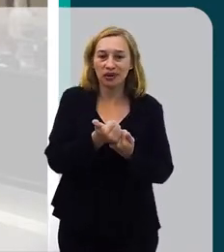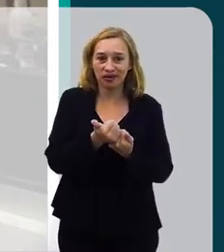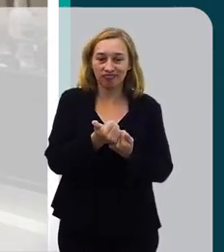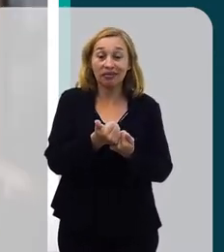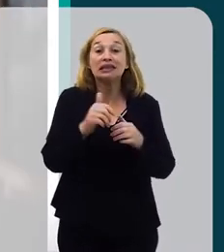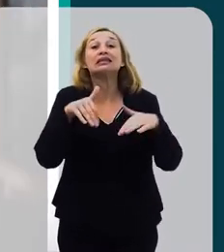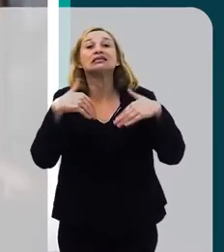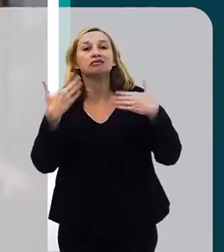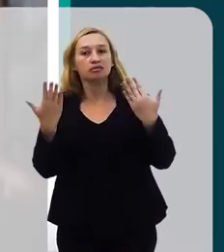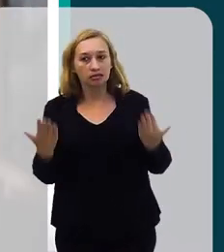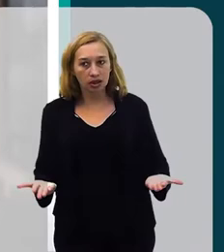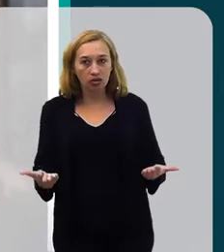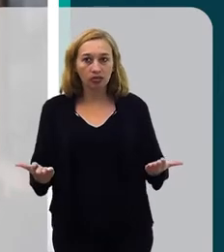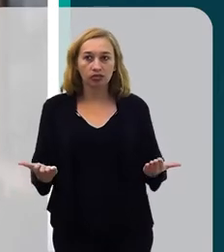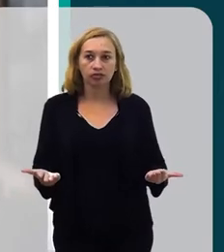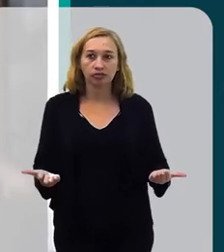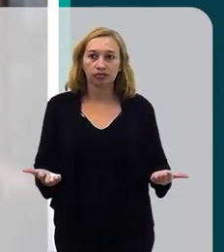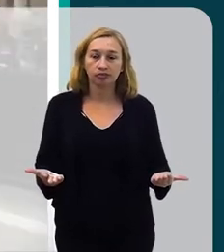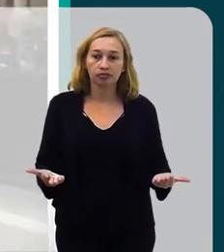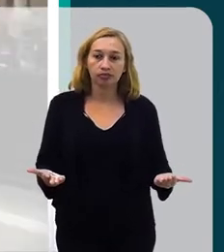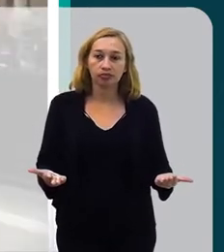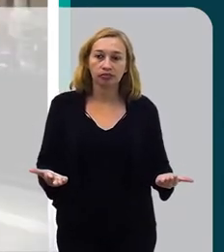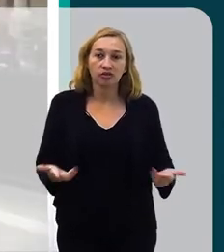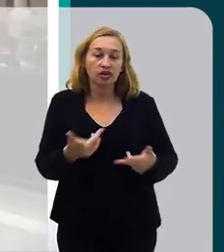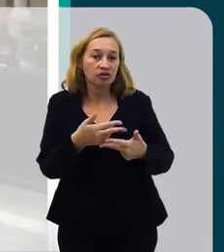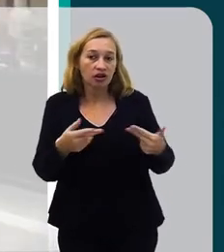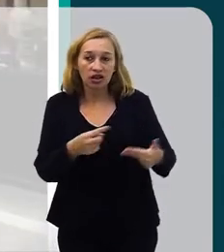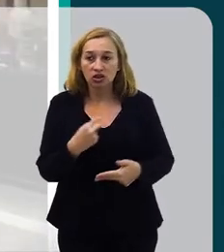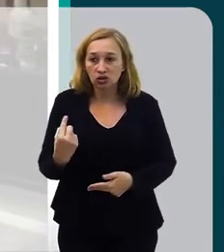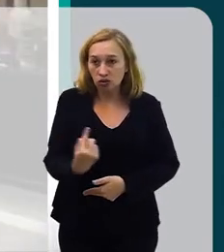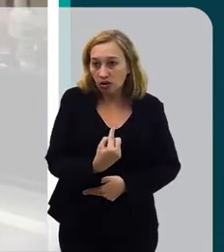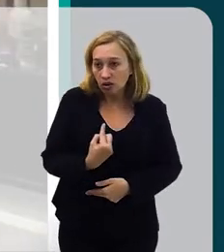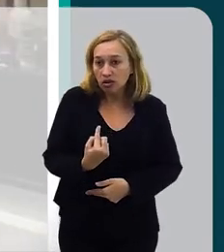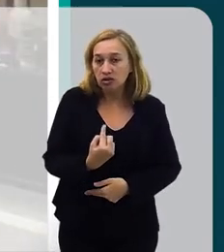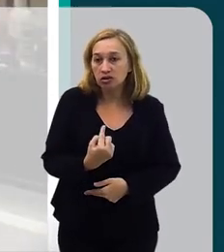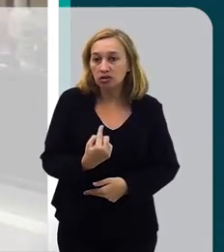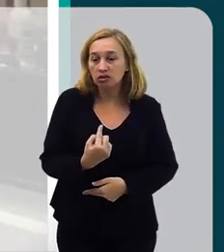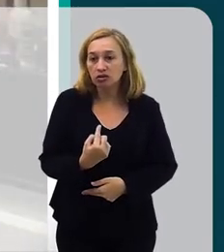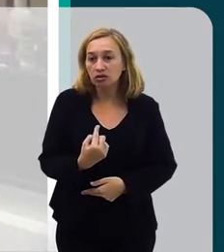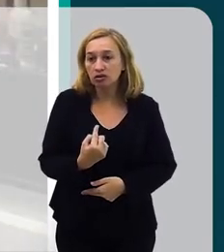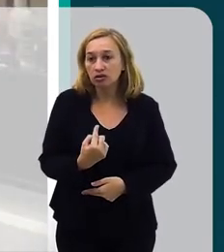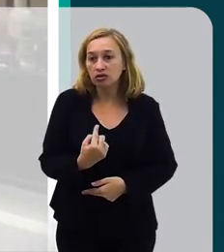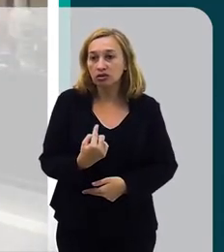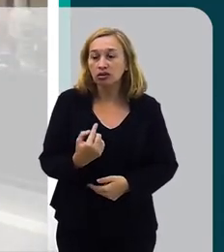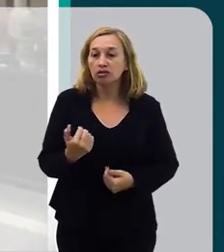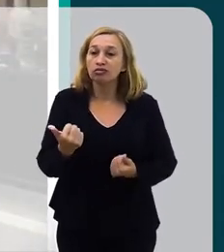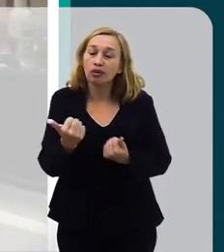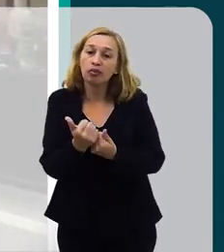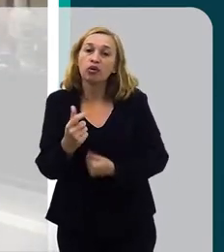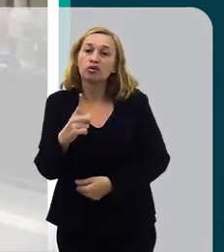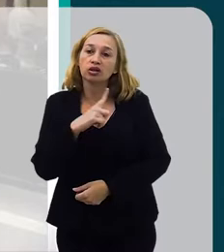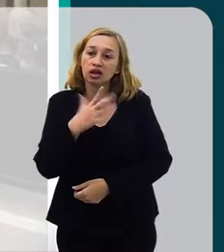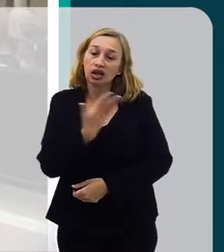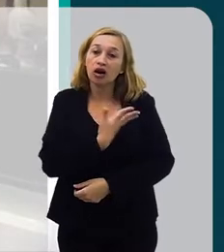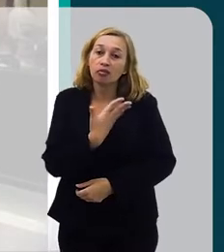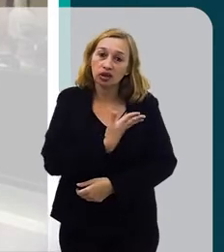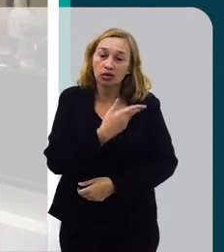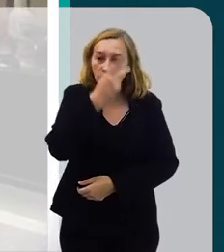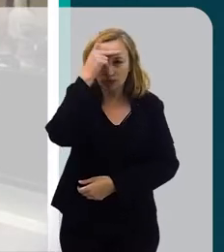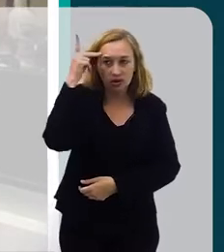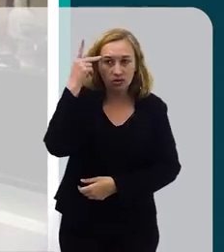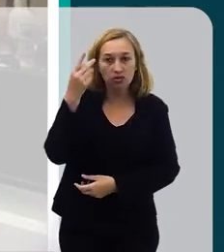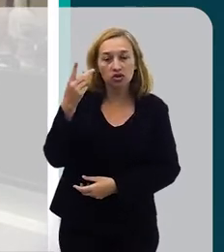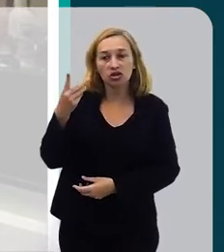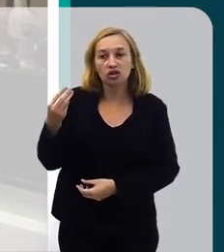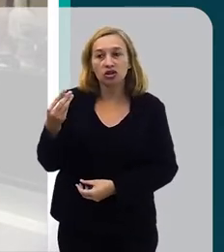né, para apoiá-los. Então, muitas de nós e muitos de nós contam com amigos, né,